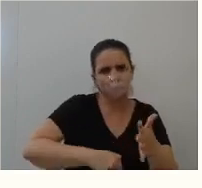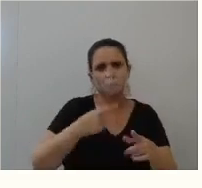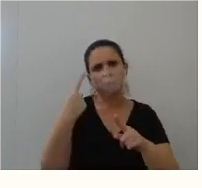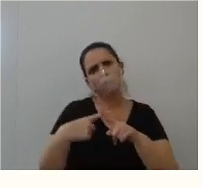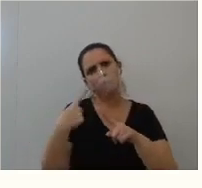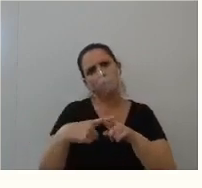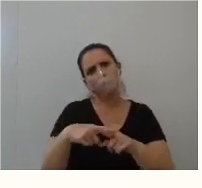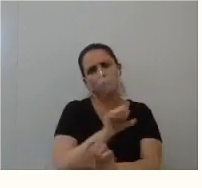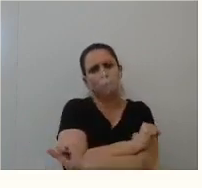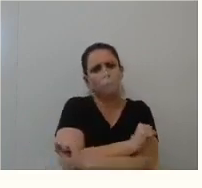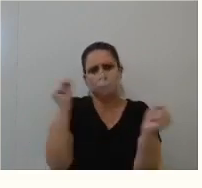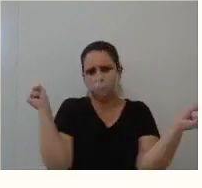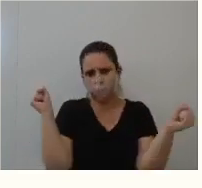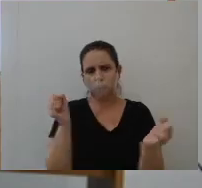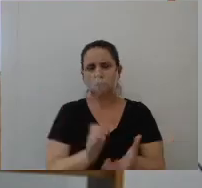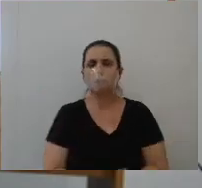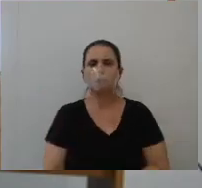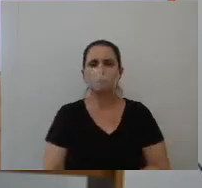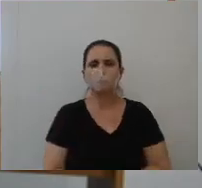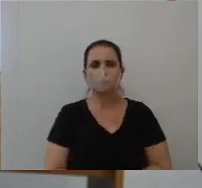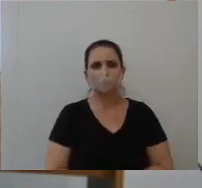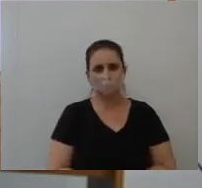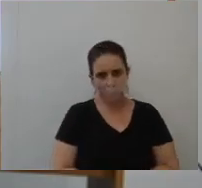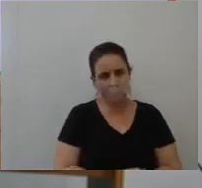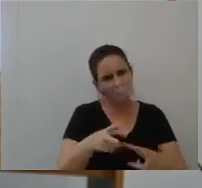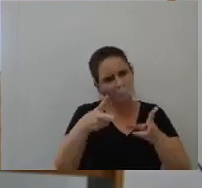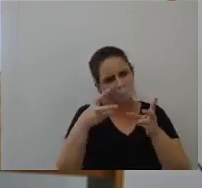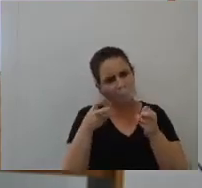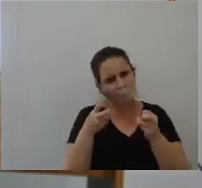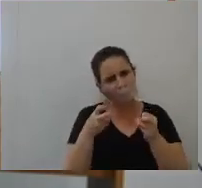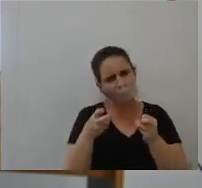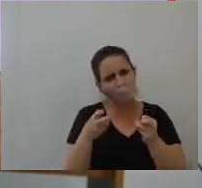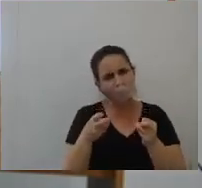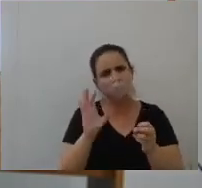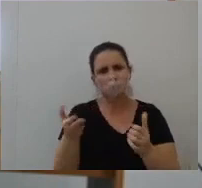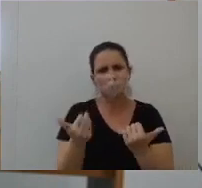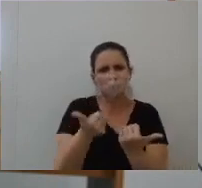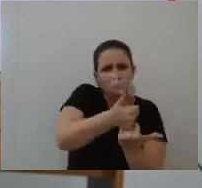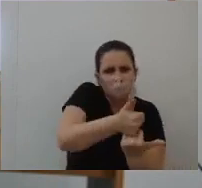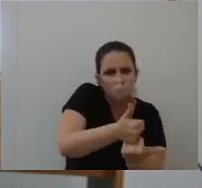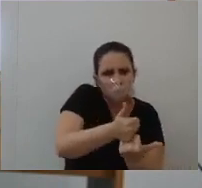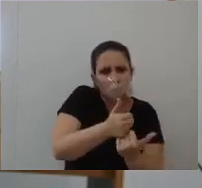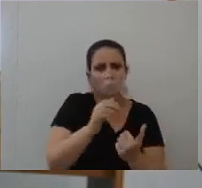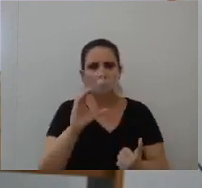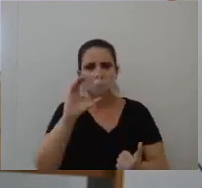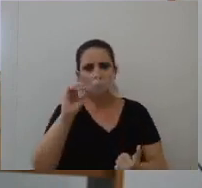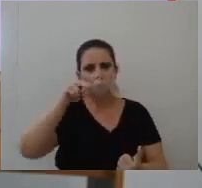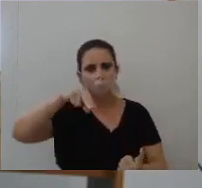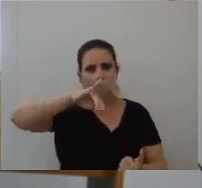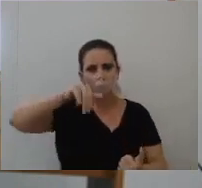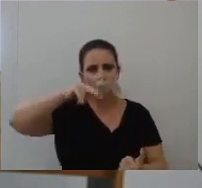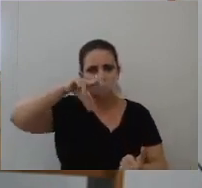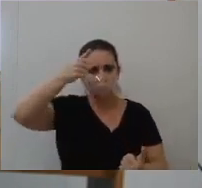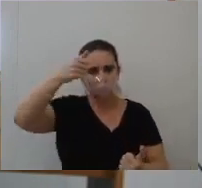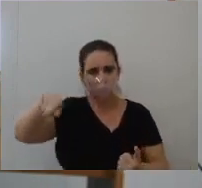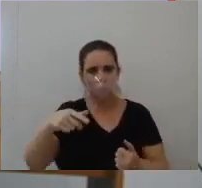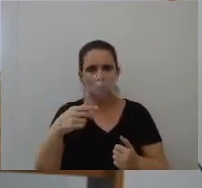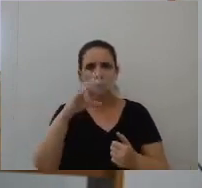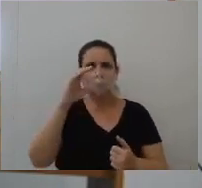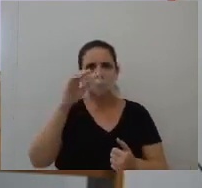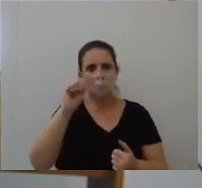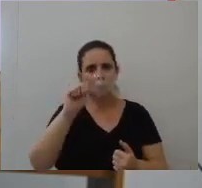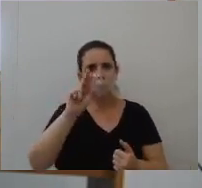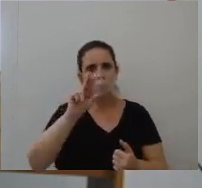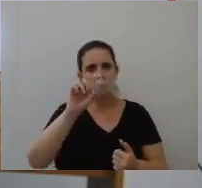é impossível. Percebe? Então aí, ó, quando eu substituo uma conjunção causal por uma outra